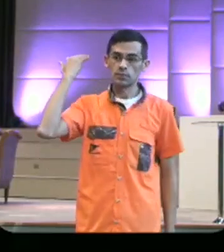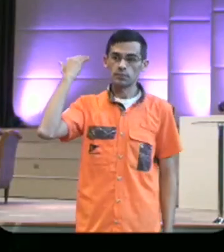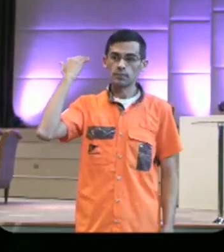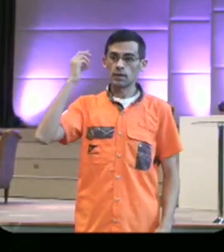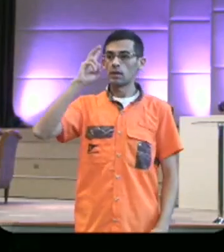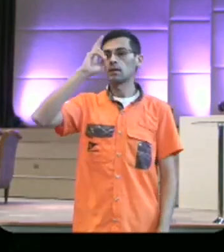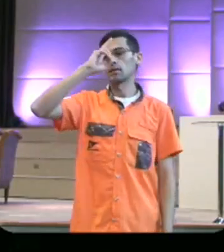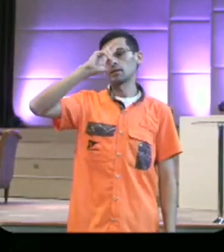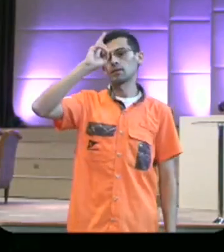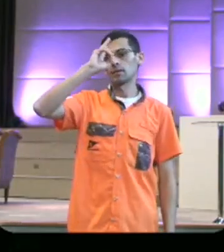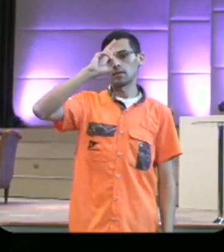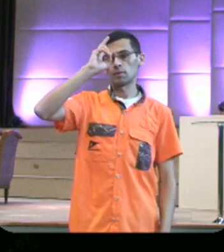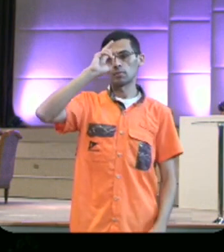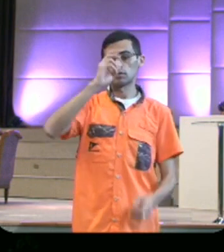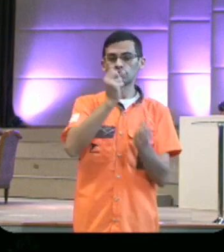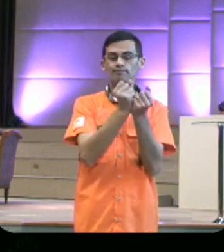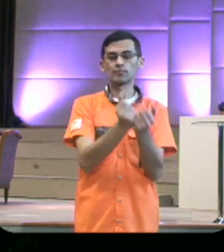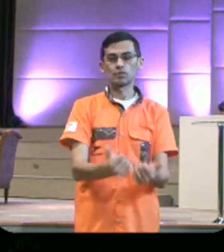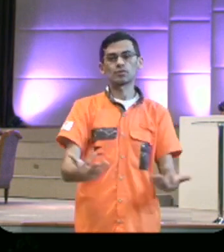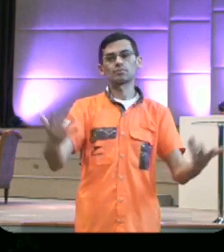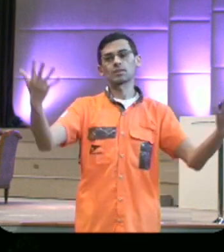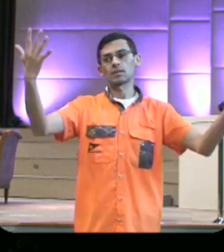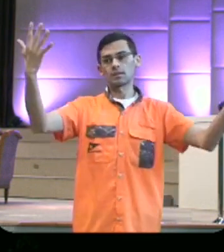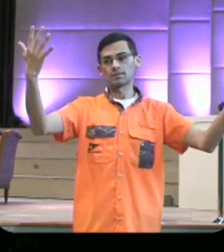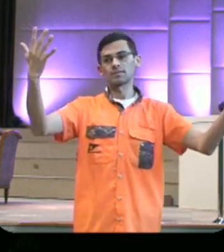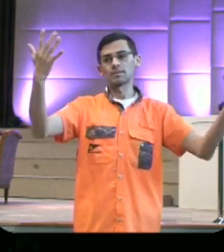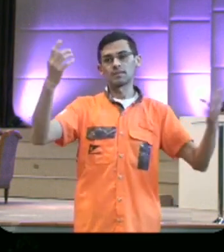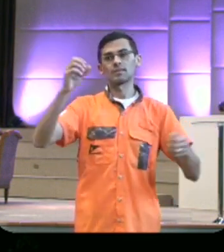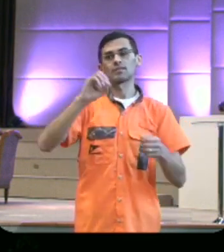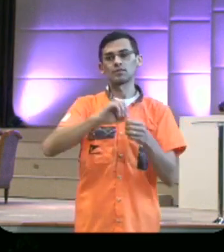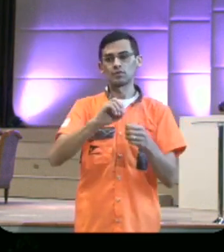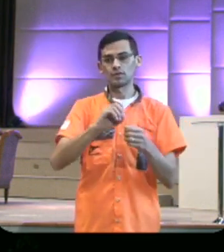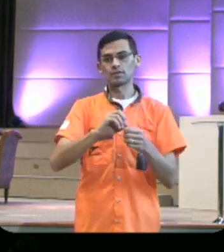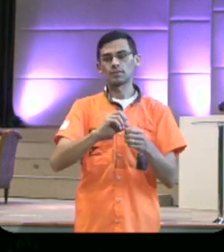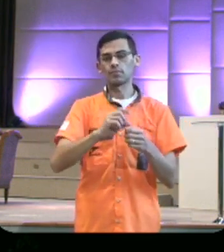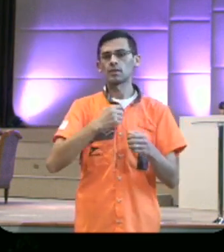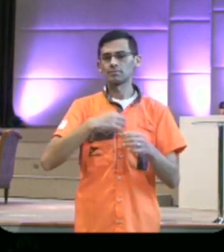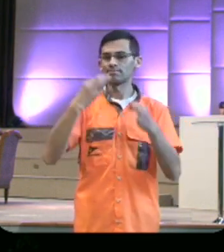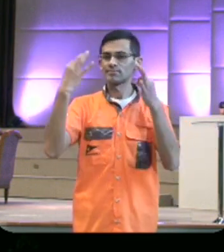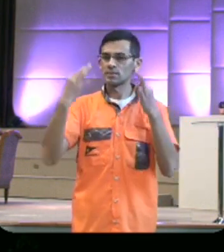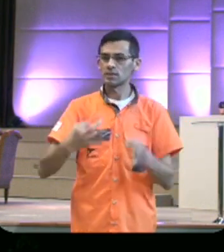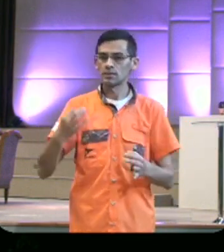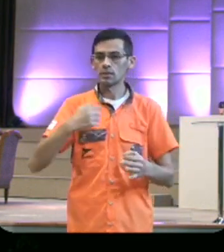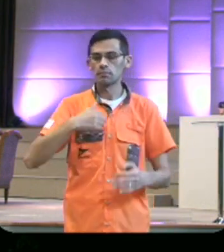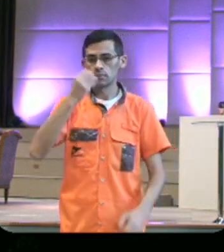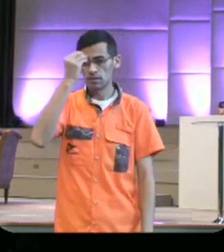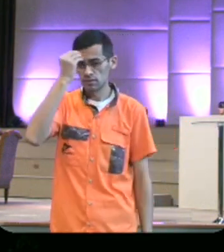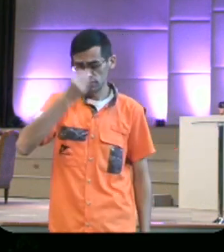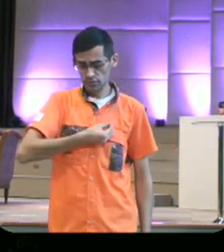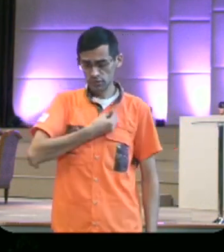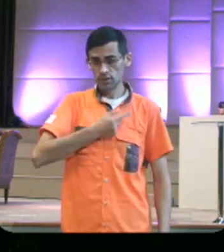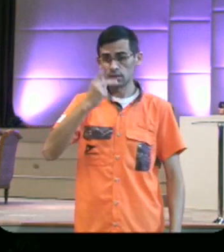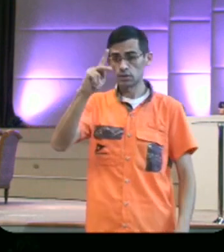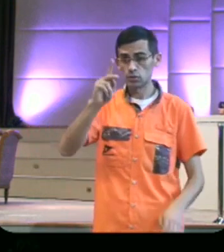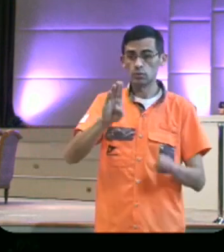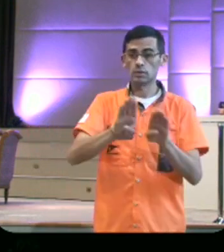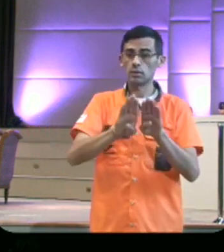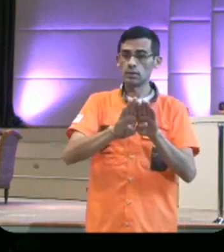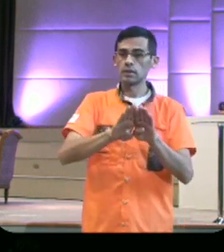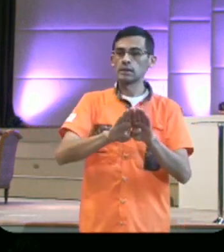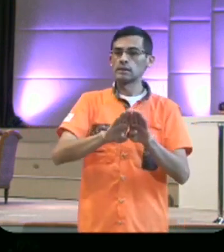Pelo menos lembra das obras que já aconteceram. E eu tenho certeza que na minha vida e na sua vida